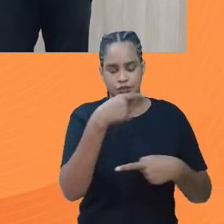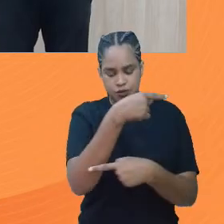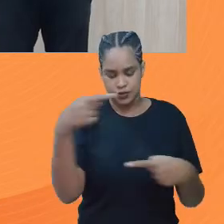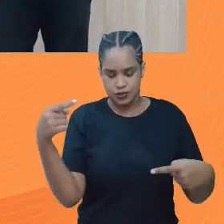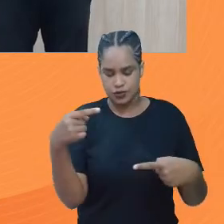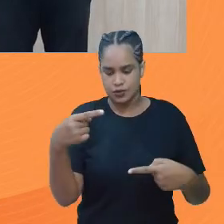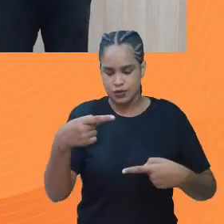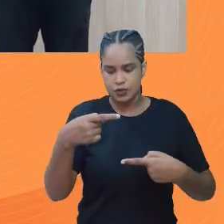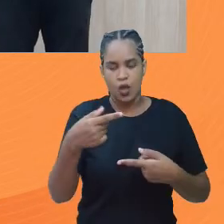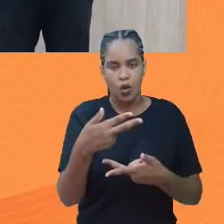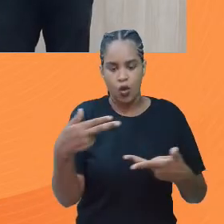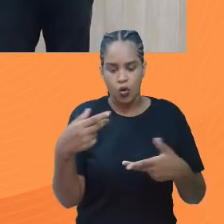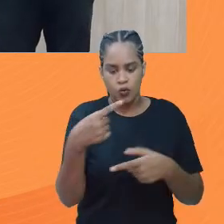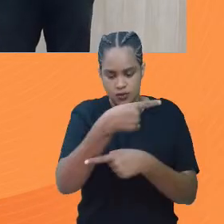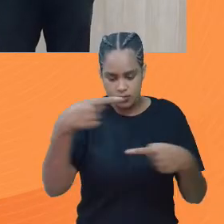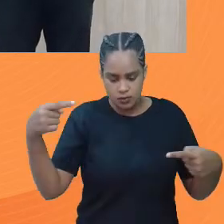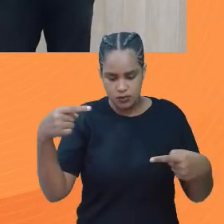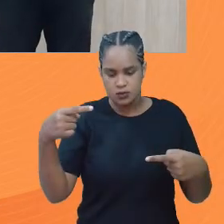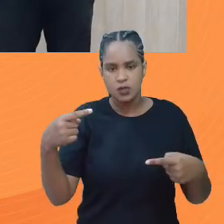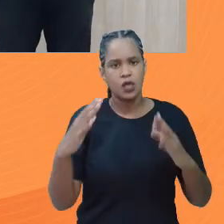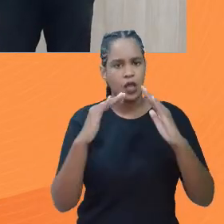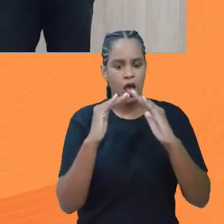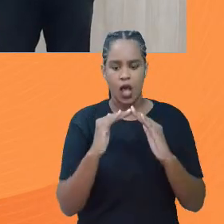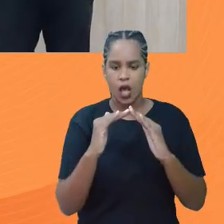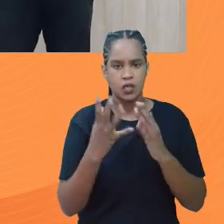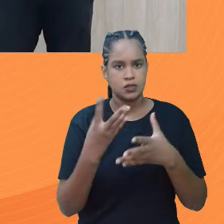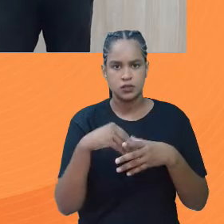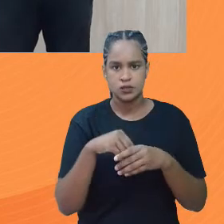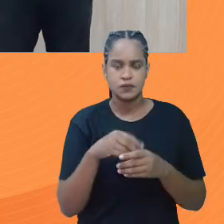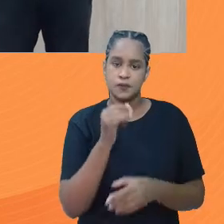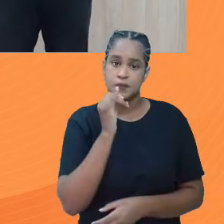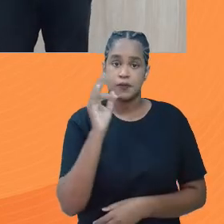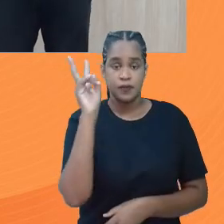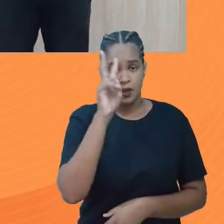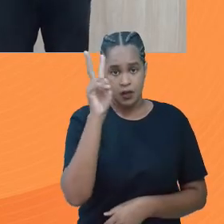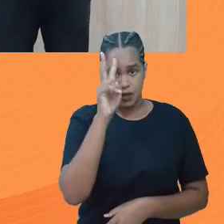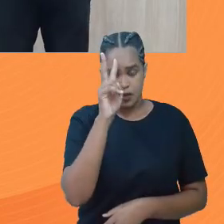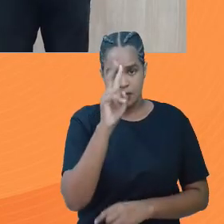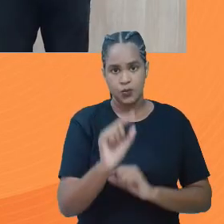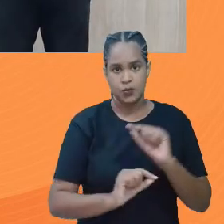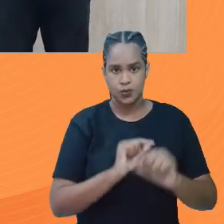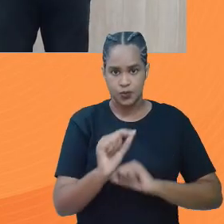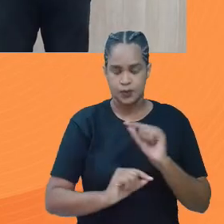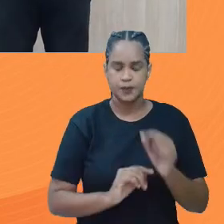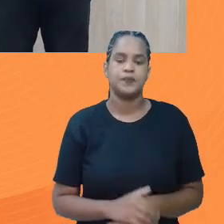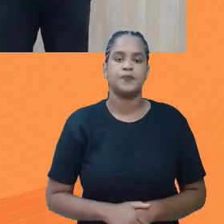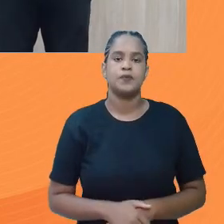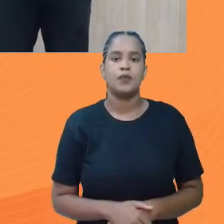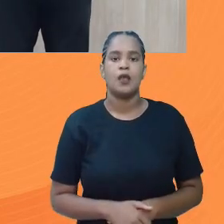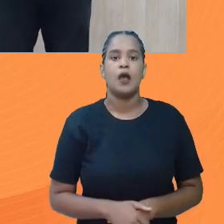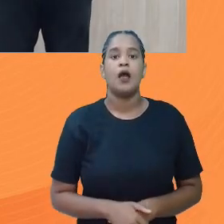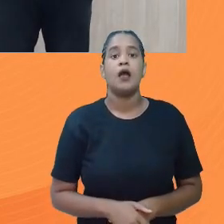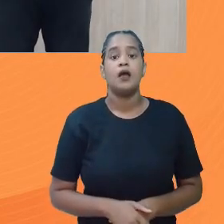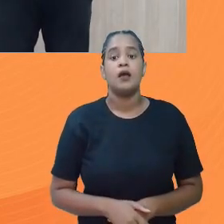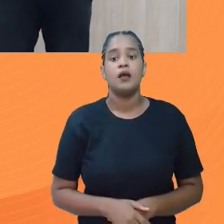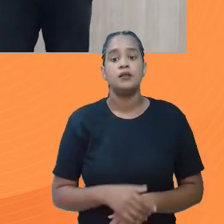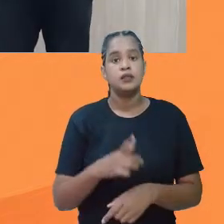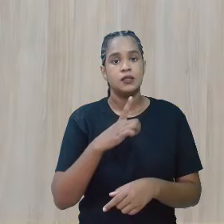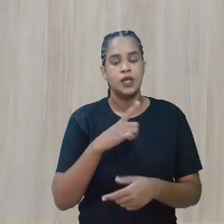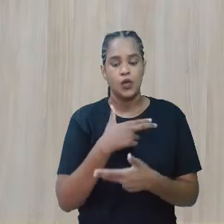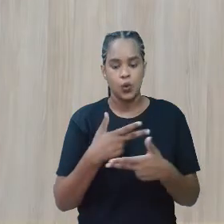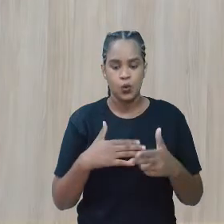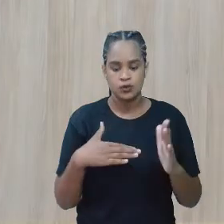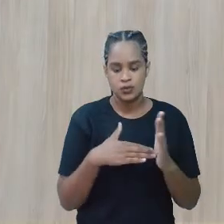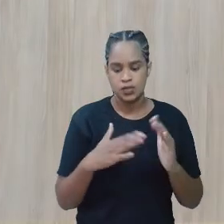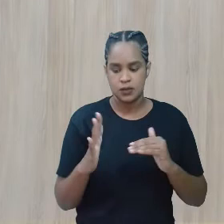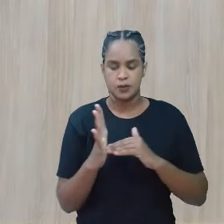paralelos, essas retas paralelas na sua casa, tá? Lembre-se que aí você vai ver algo finito, vai ser um segmento